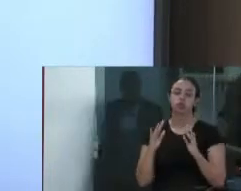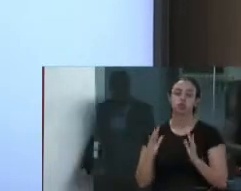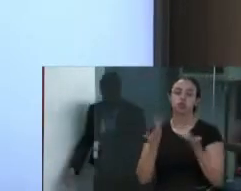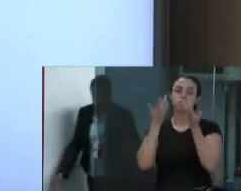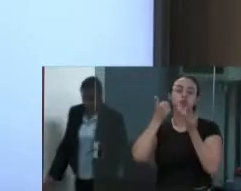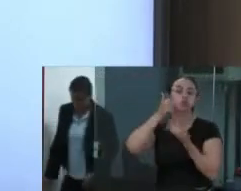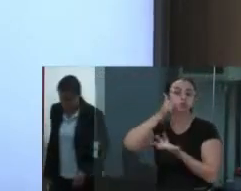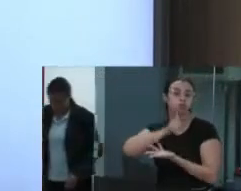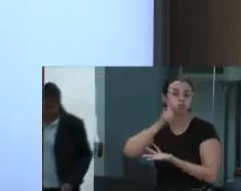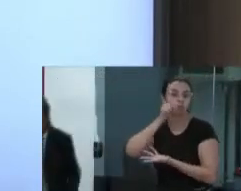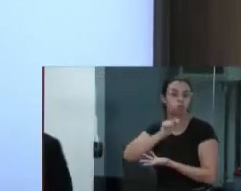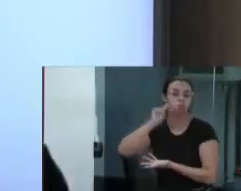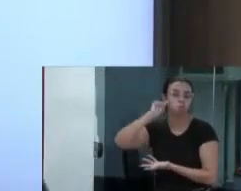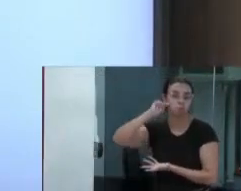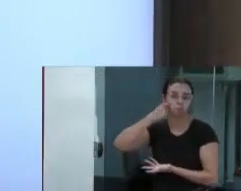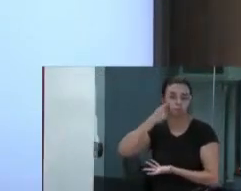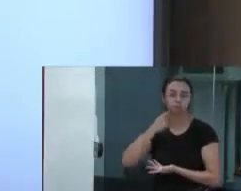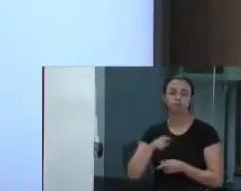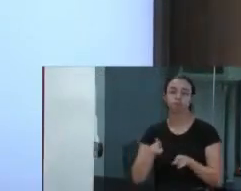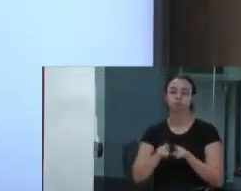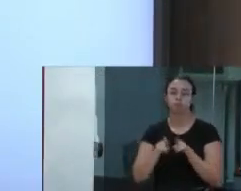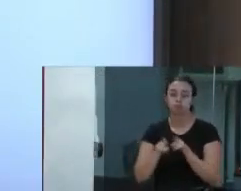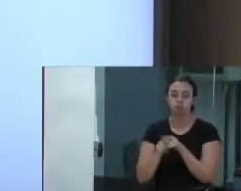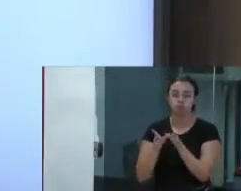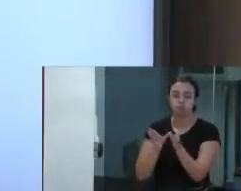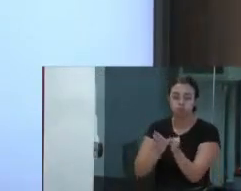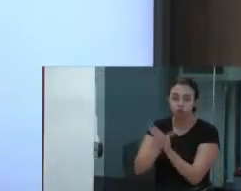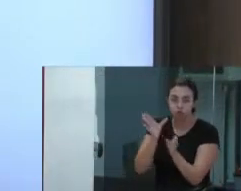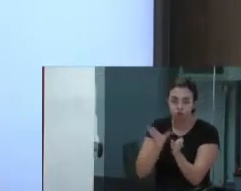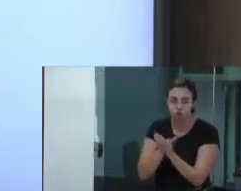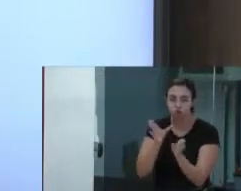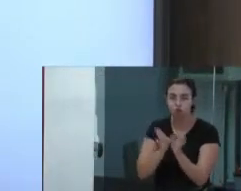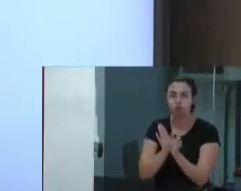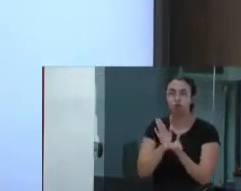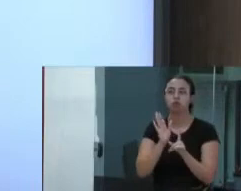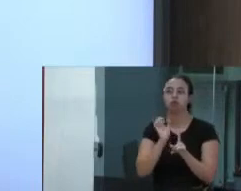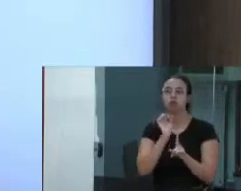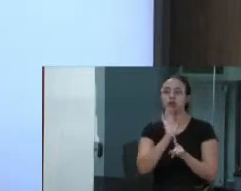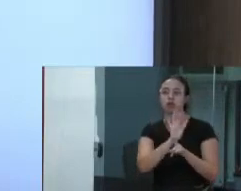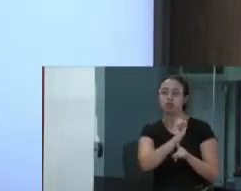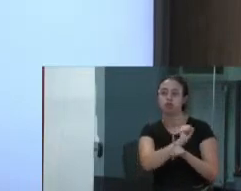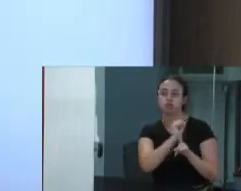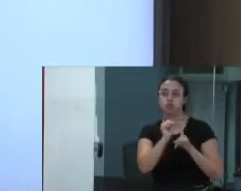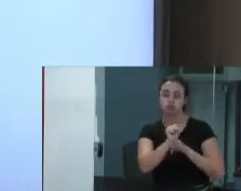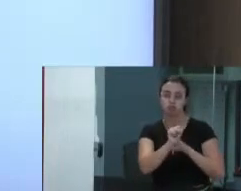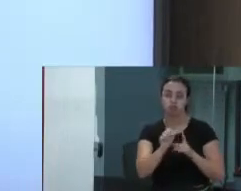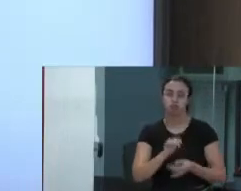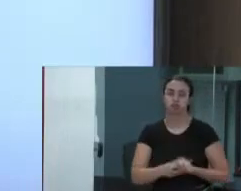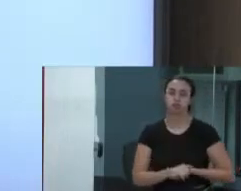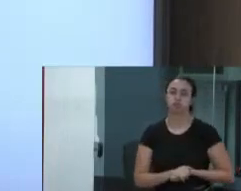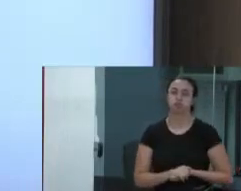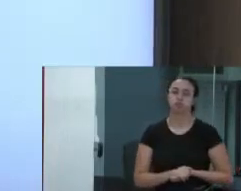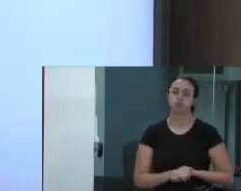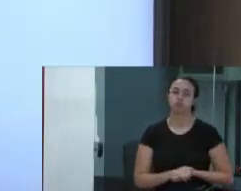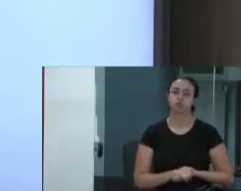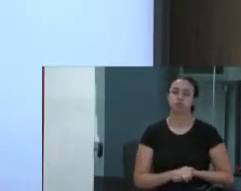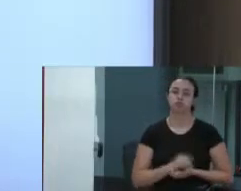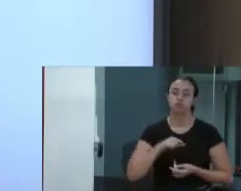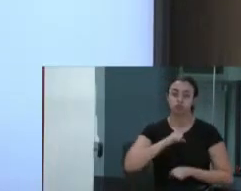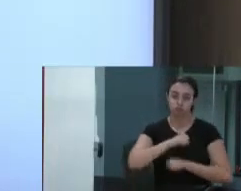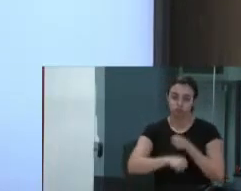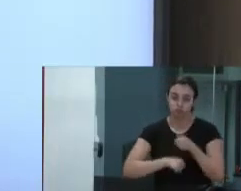negra, o Conselho Municipal de Assistência Social, né, essa é a mesa diretora no momento. Então, esse ano foi